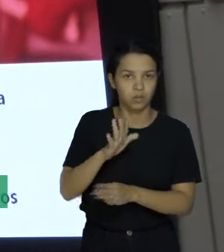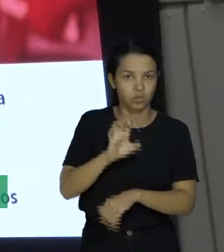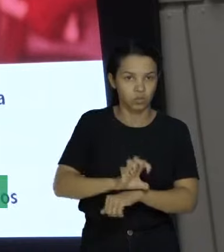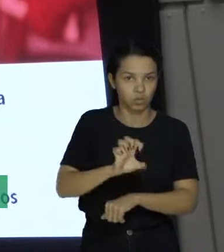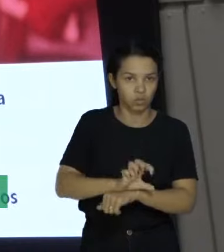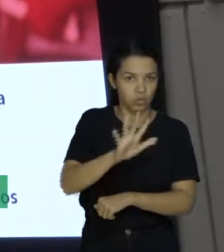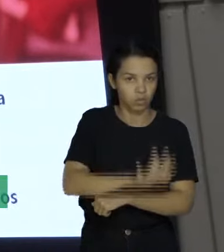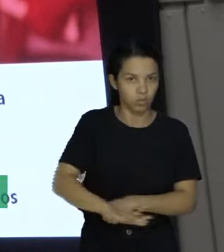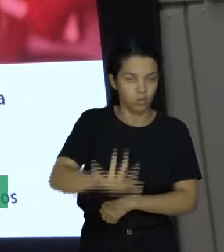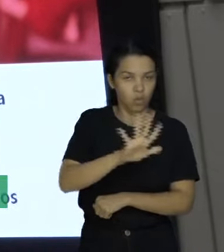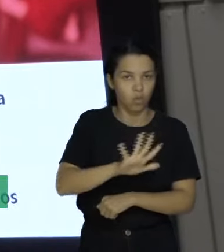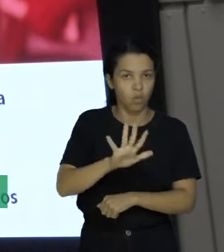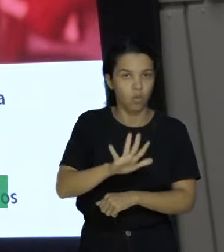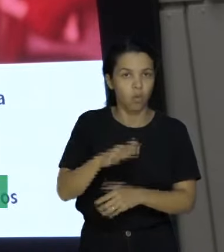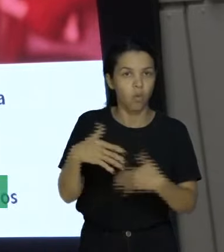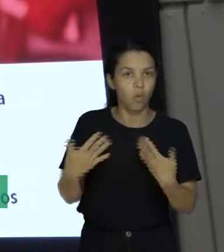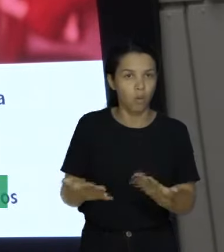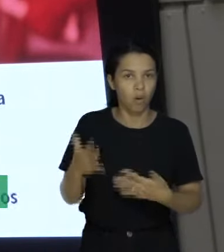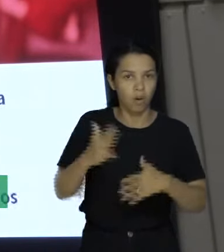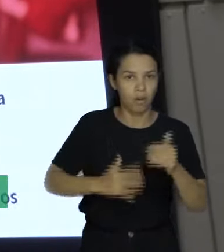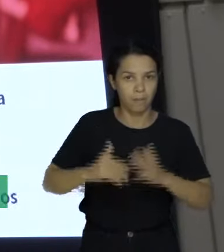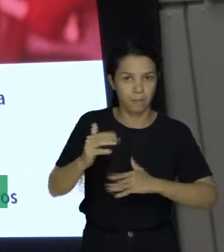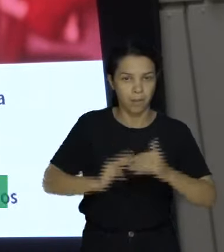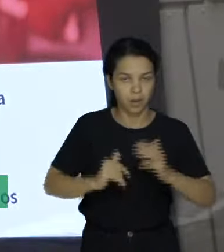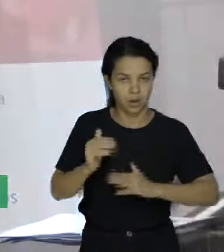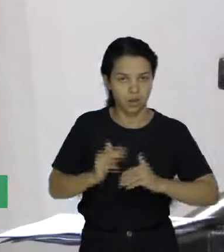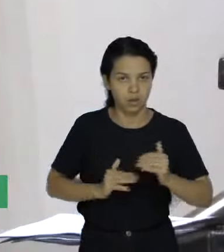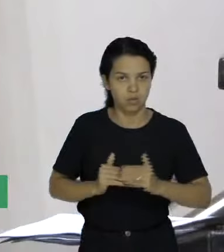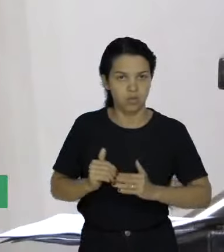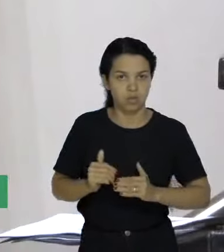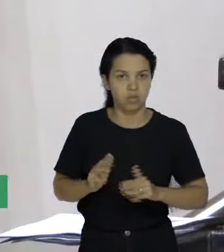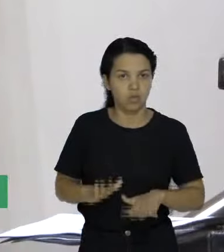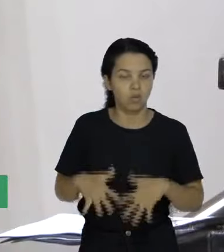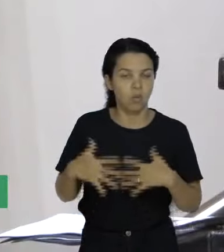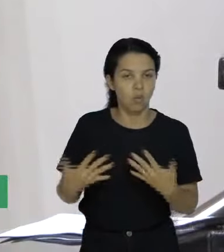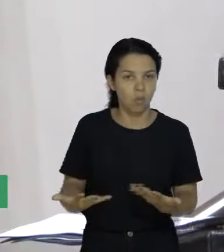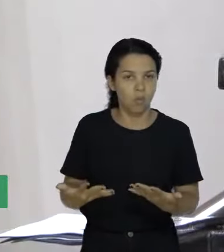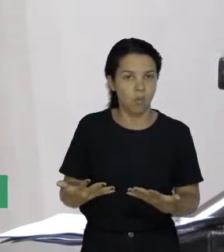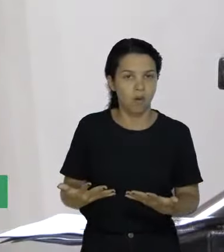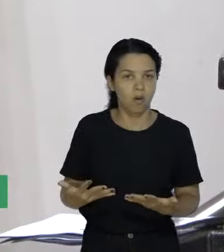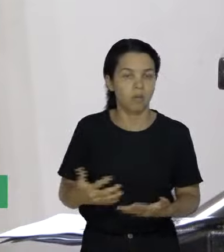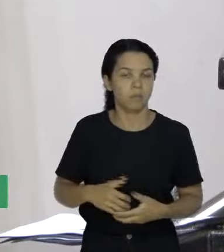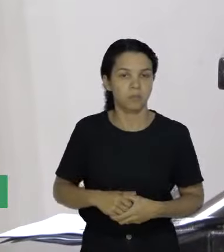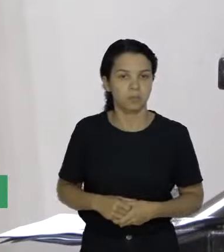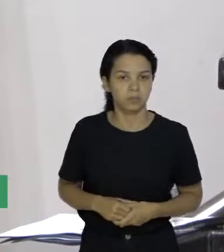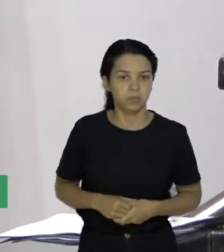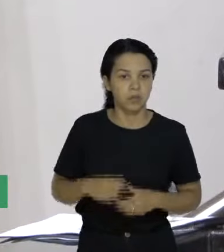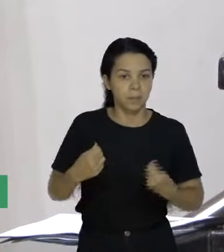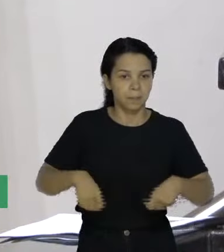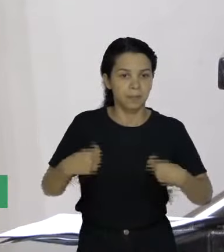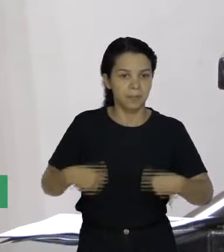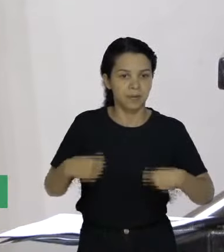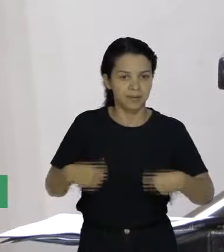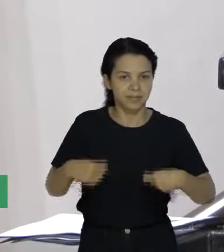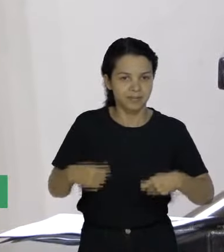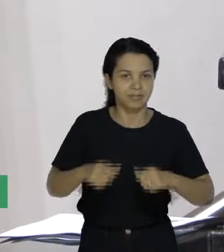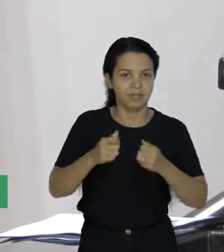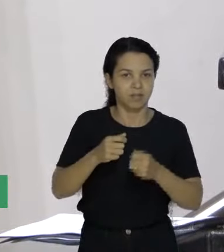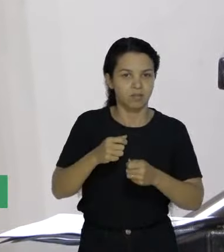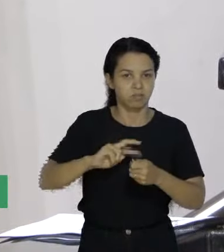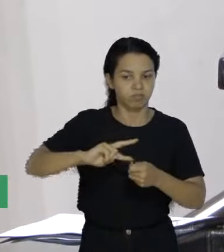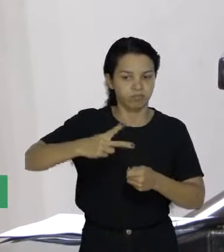quais são aquelas práticas aquelas práticas que merecem ser replicadas que